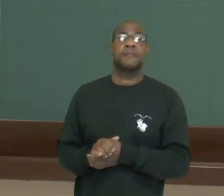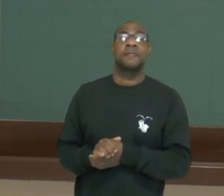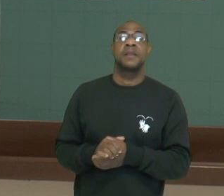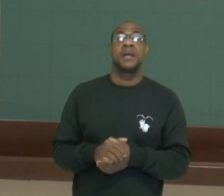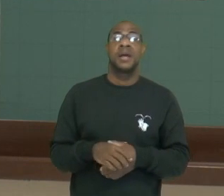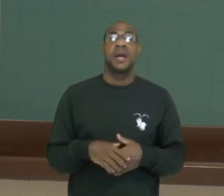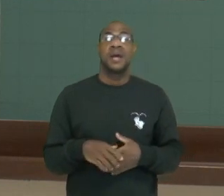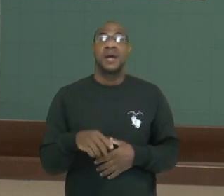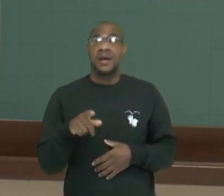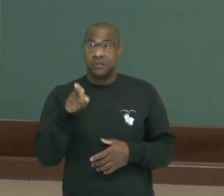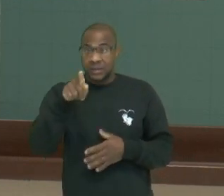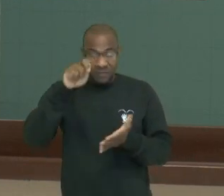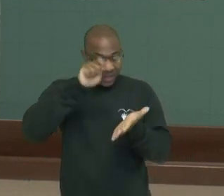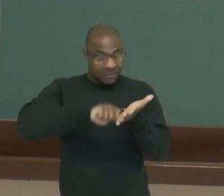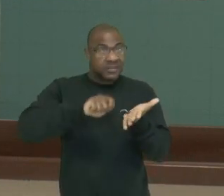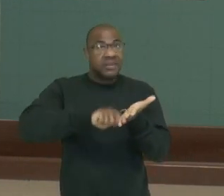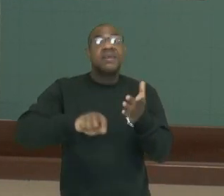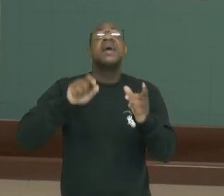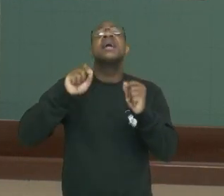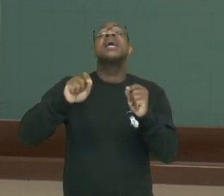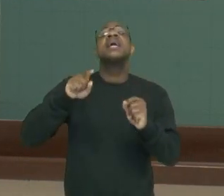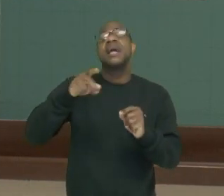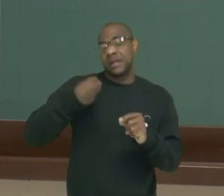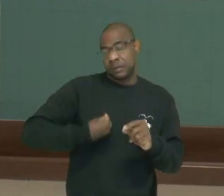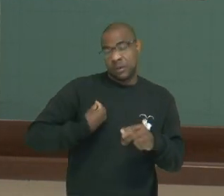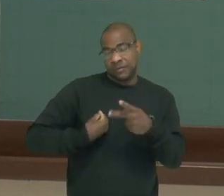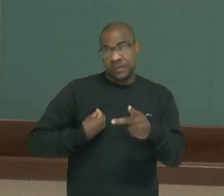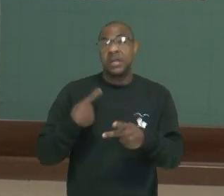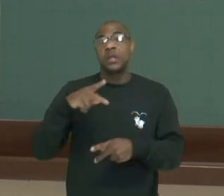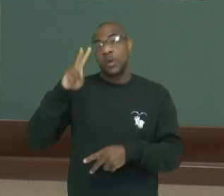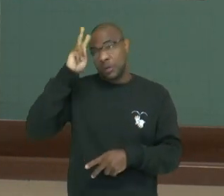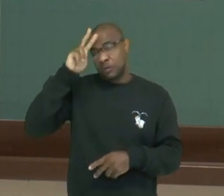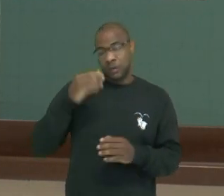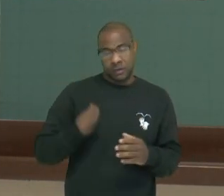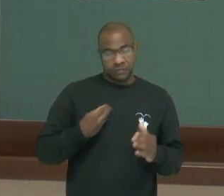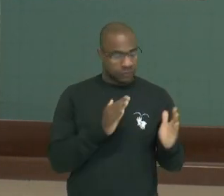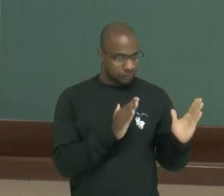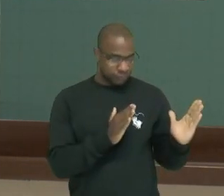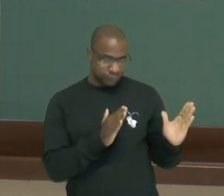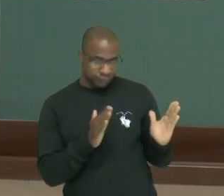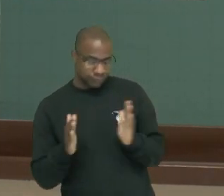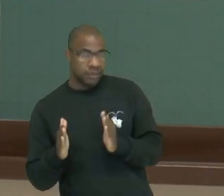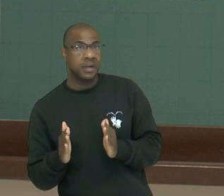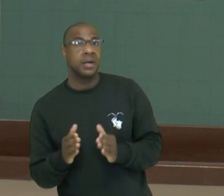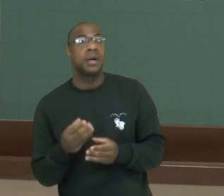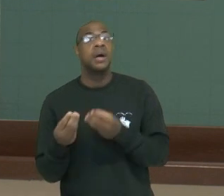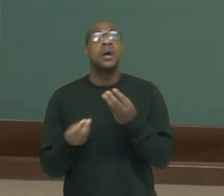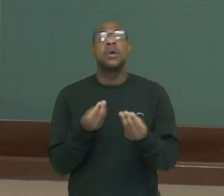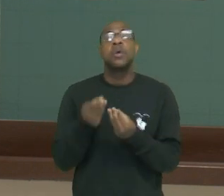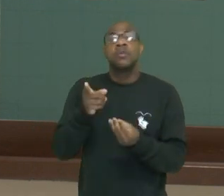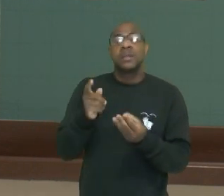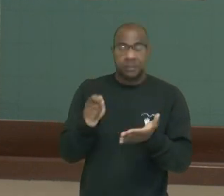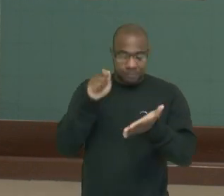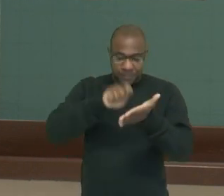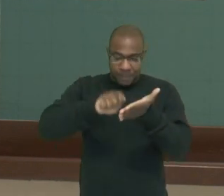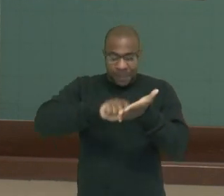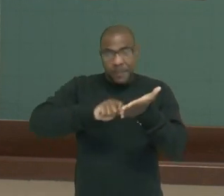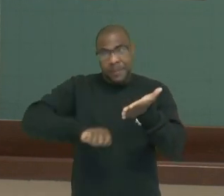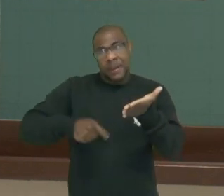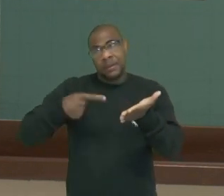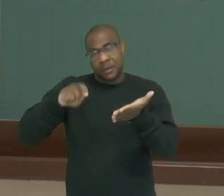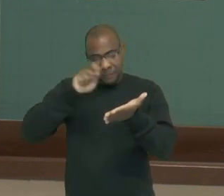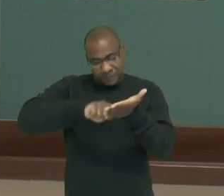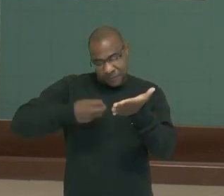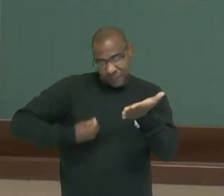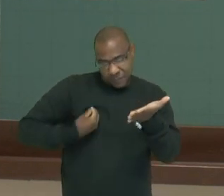Escreva sobre quem você é e sua trajetória de vida, explicando com o que se identifica ou não. Colocar no papel pode ajudá-lo